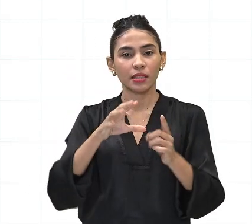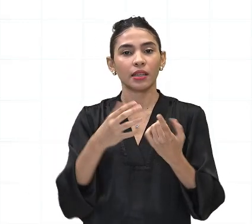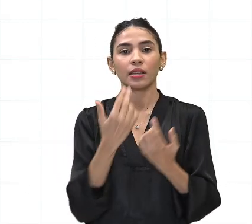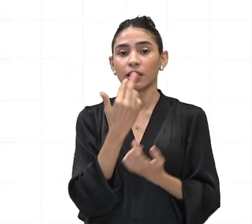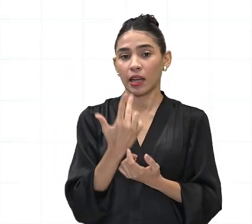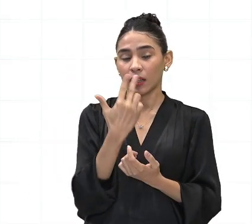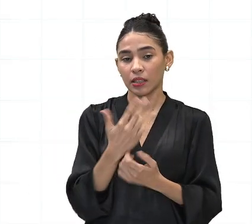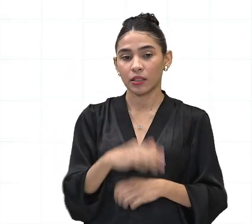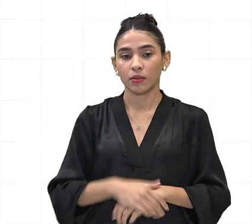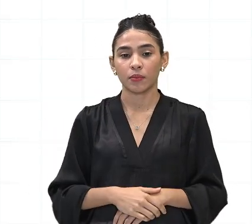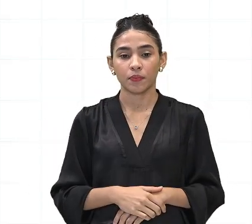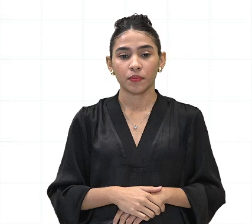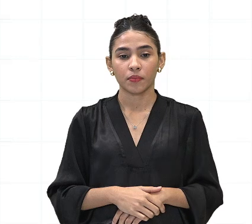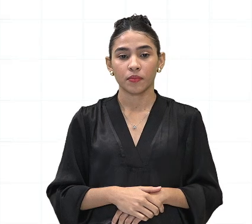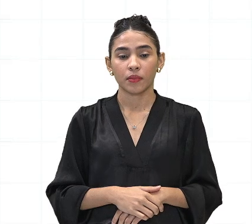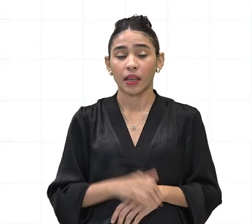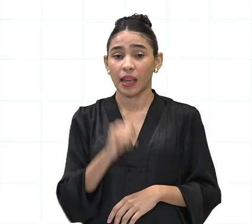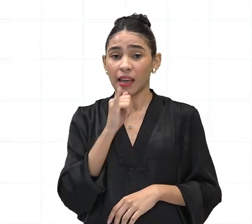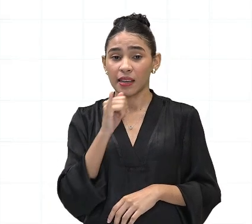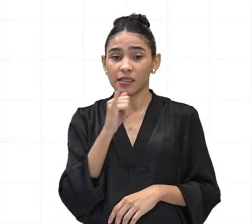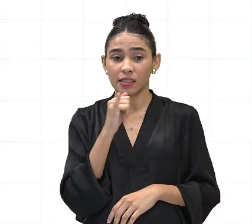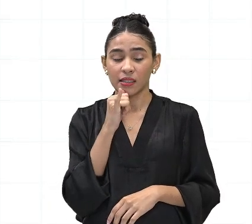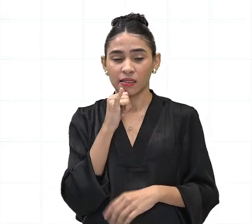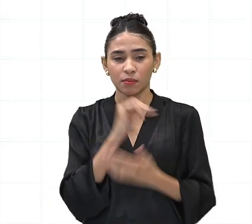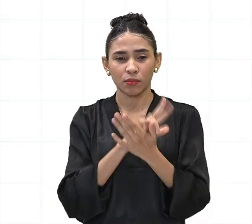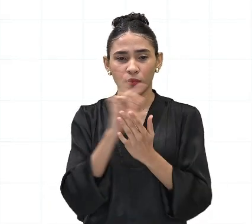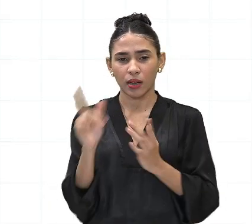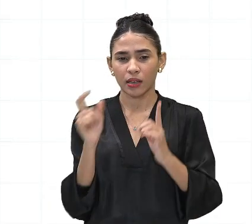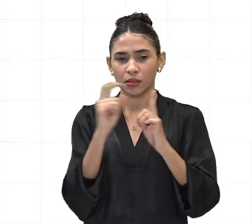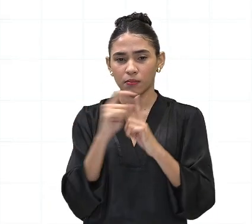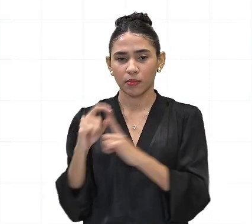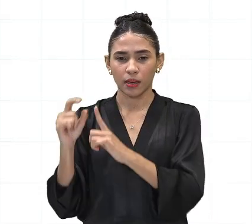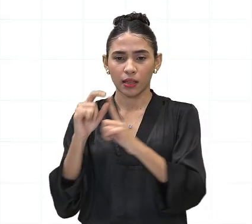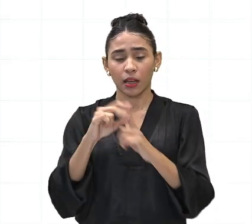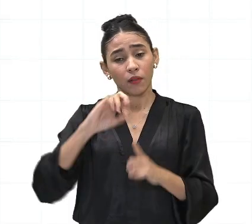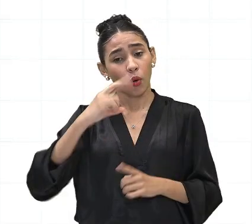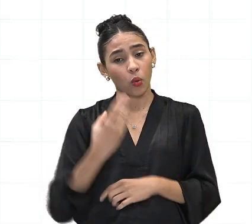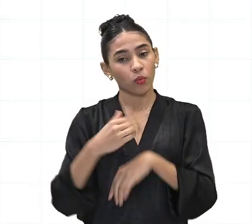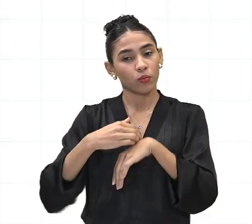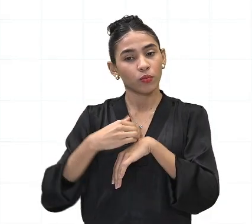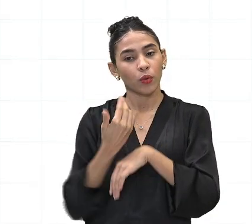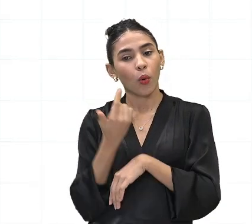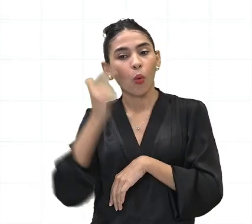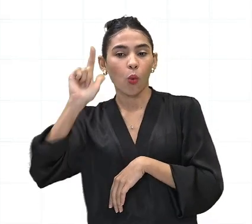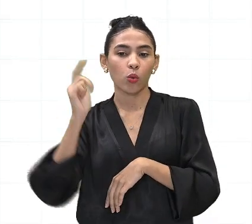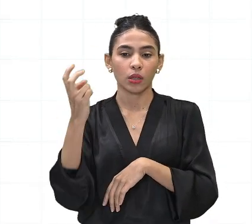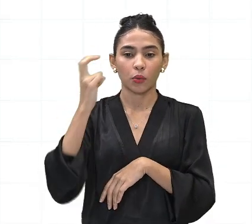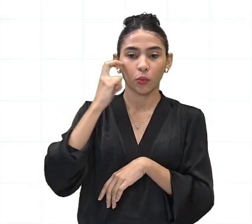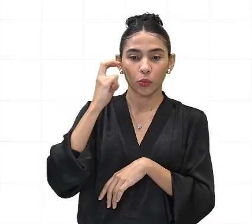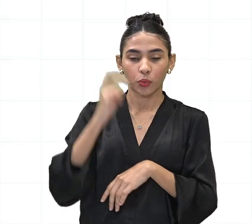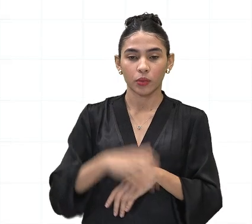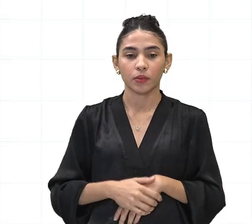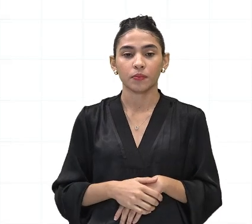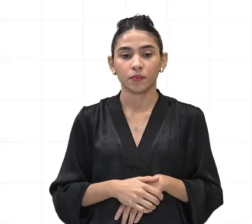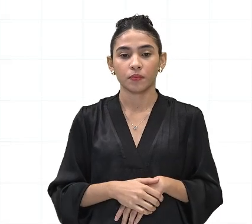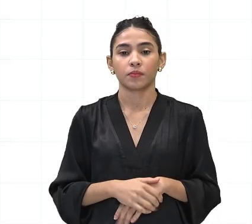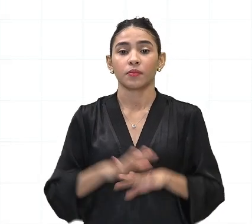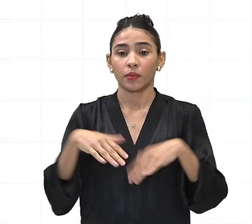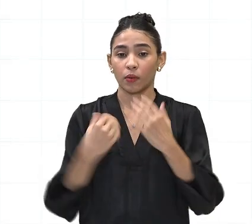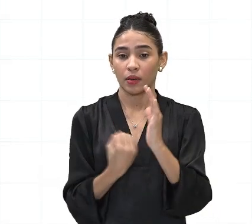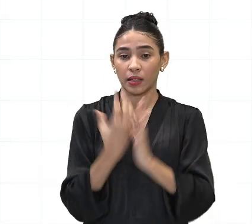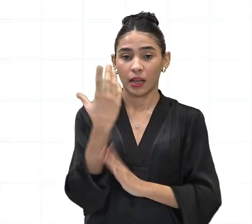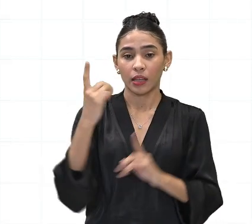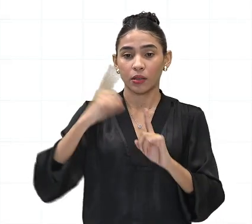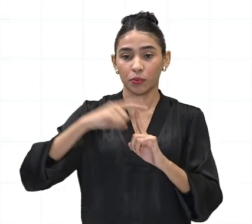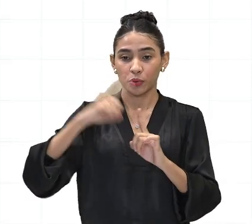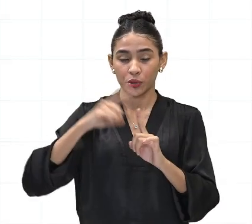exemplo, bungee jump, ou pertencente a outra cultura, como é o caso de reggae. Ele vai falar aqui do bungee jump, né? Foi criada aí essa